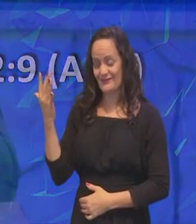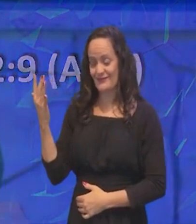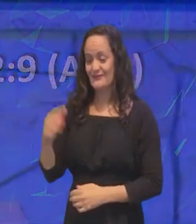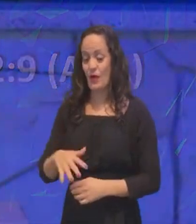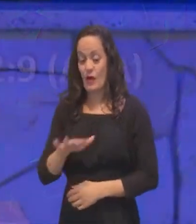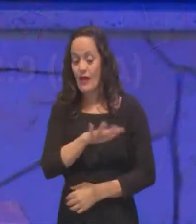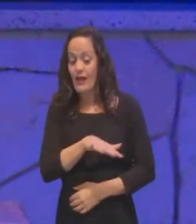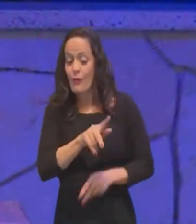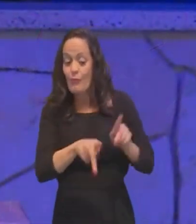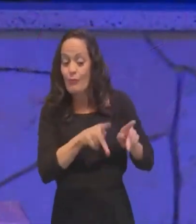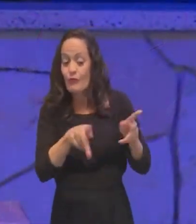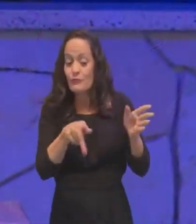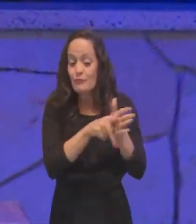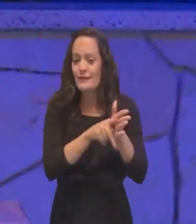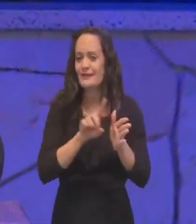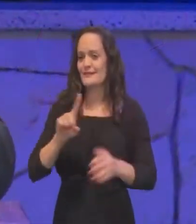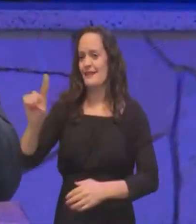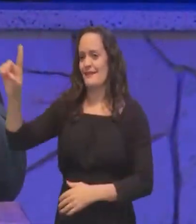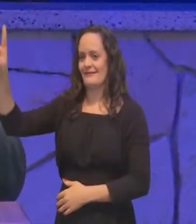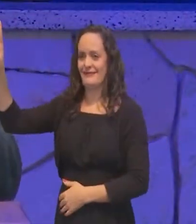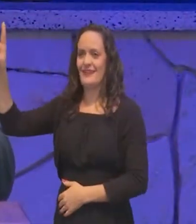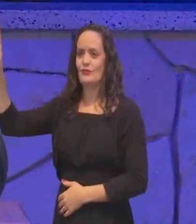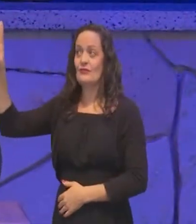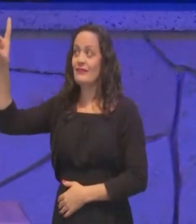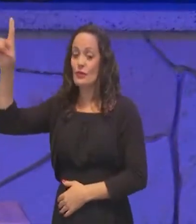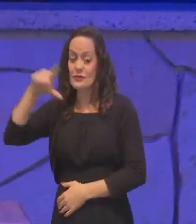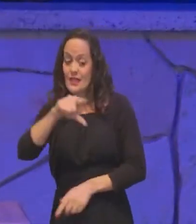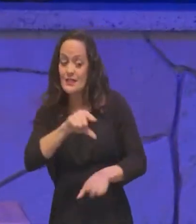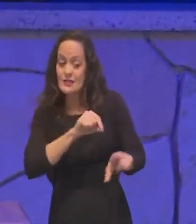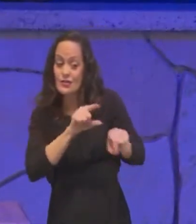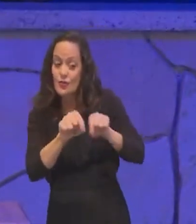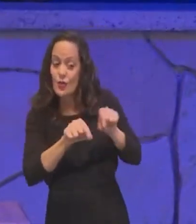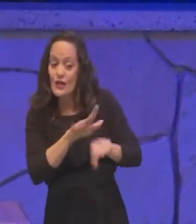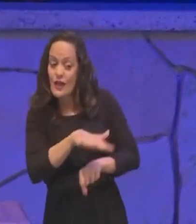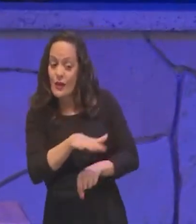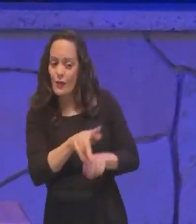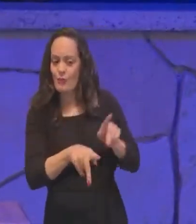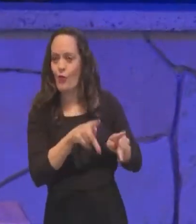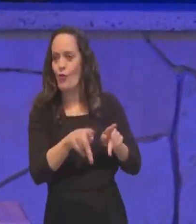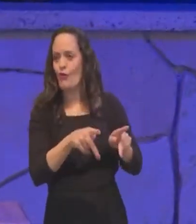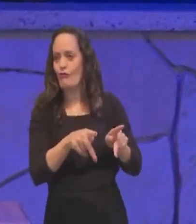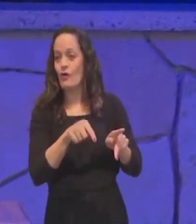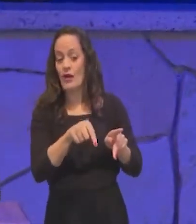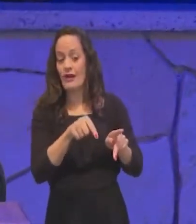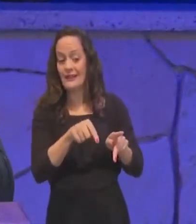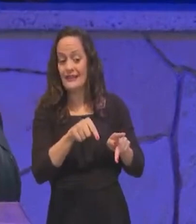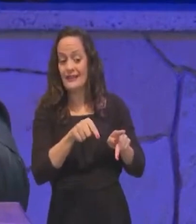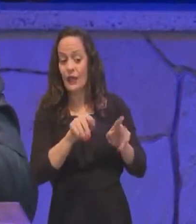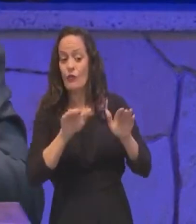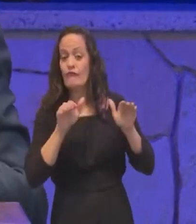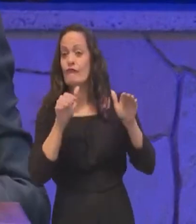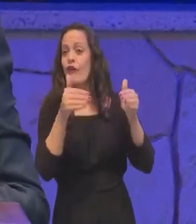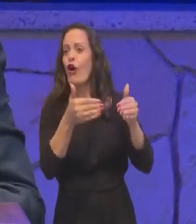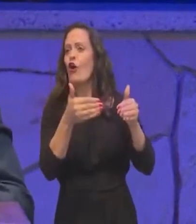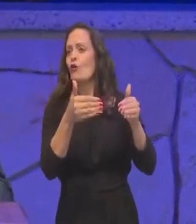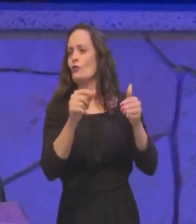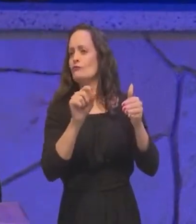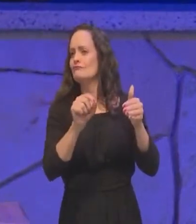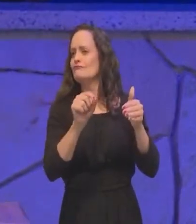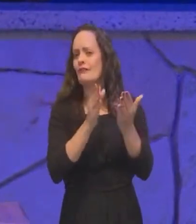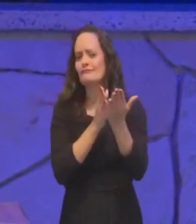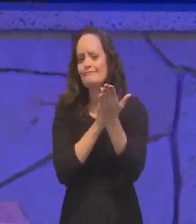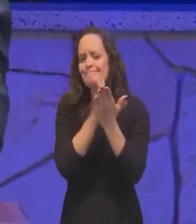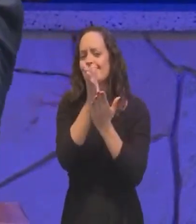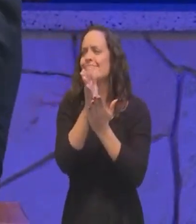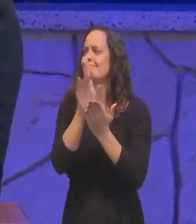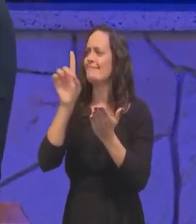Este é o povo de Deus, chamado por Deus, com uma missão. E essa